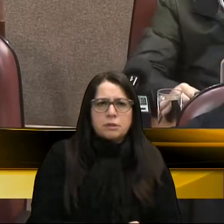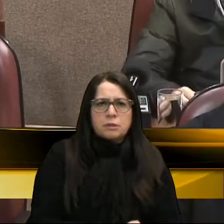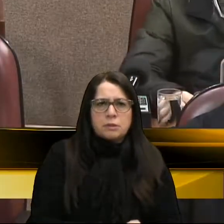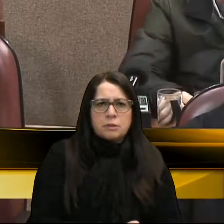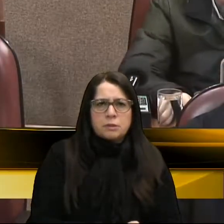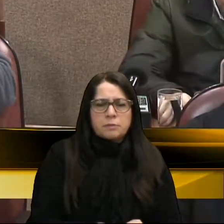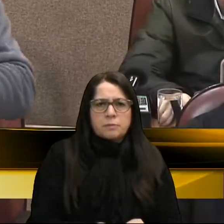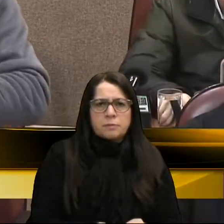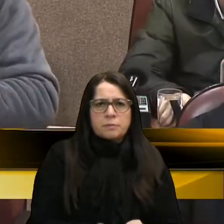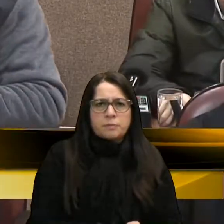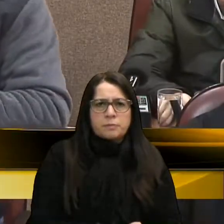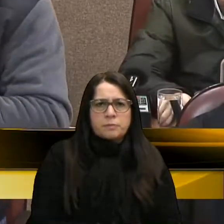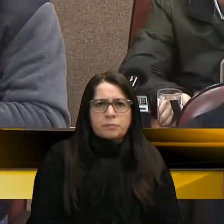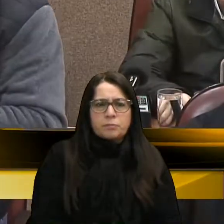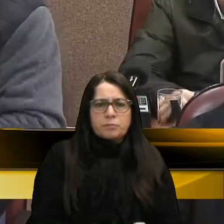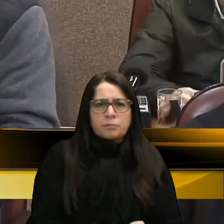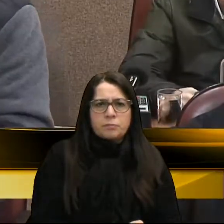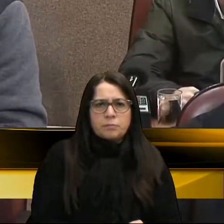Então,